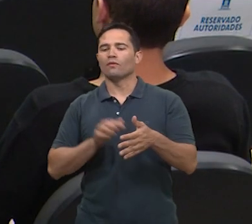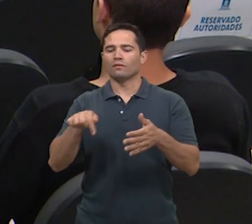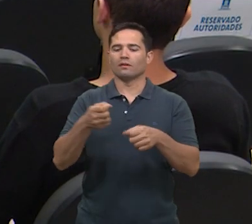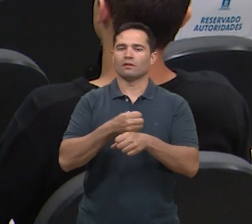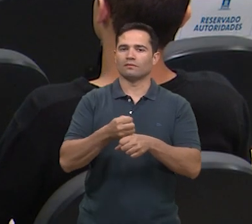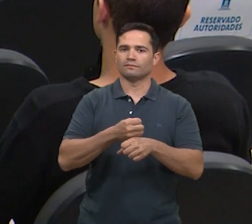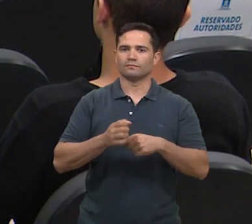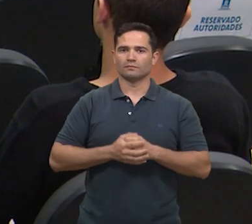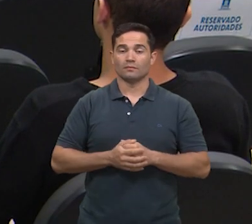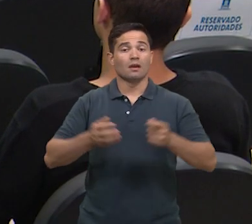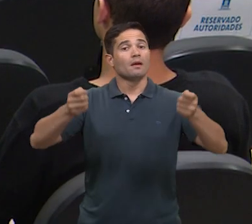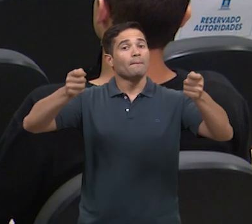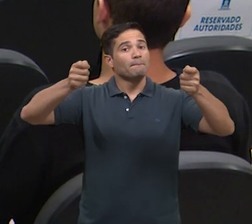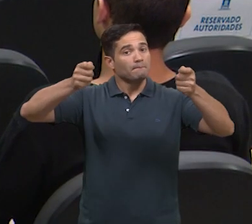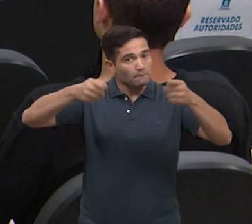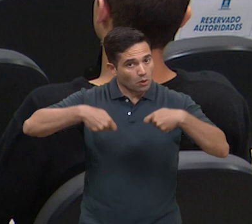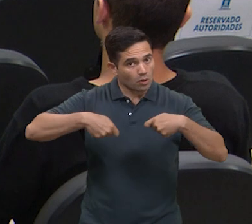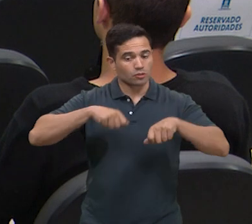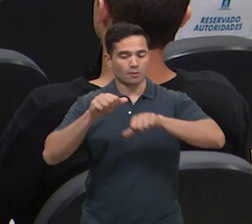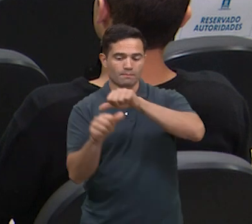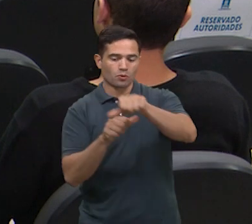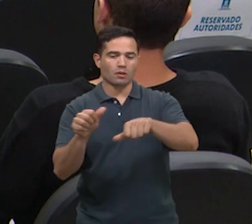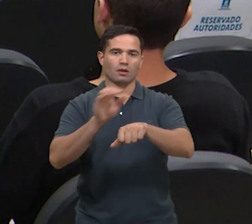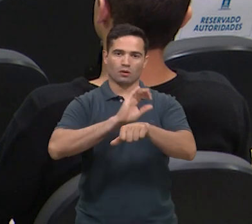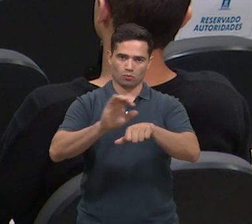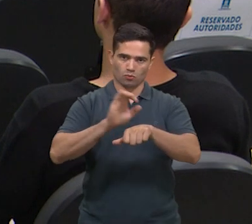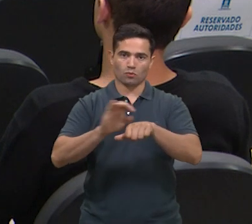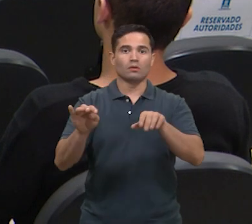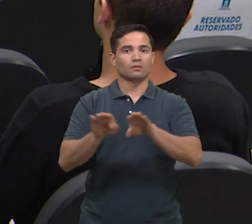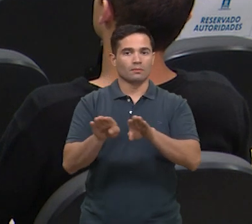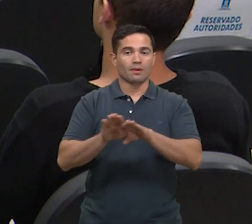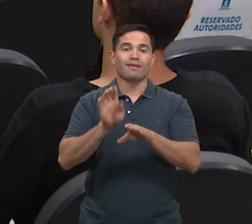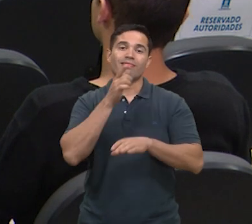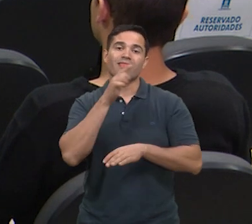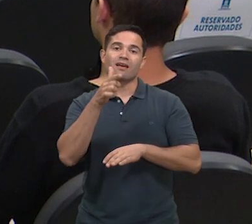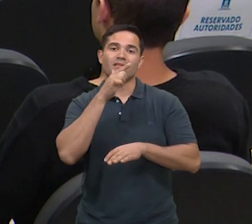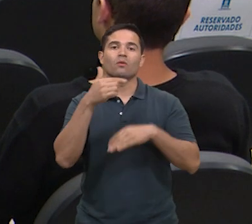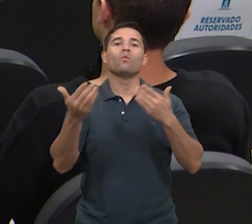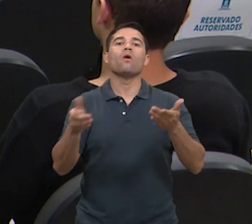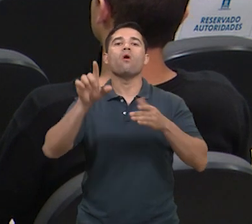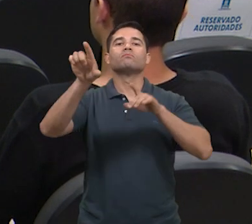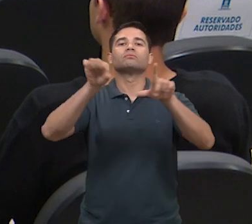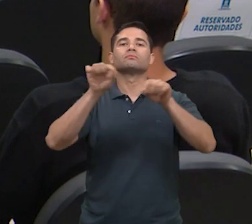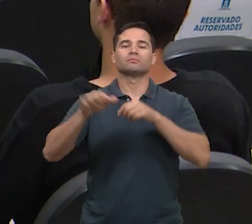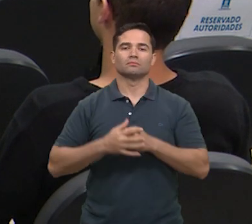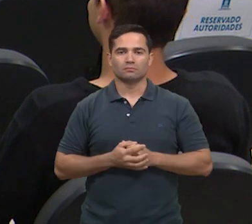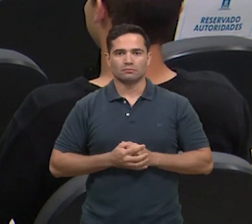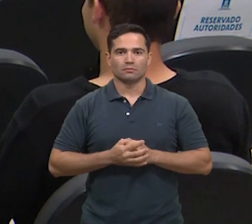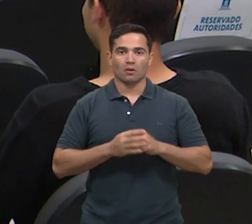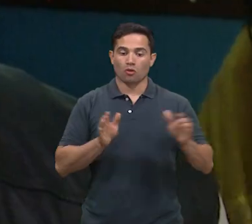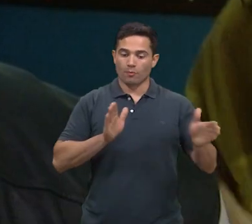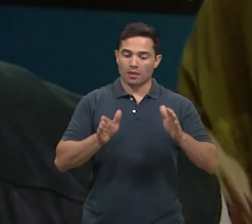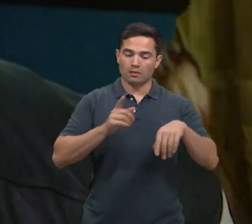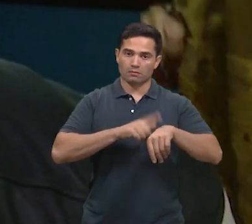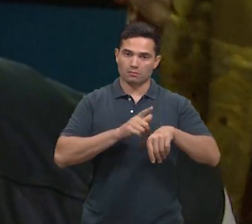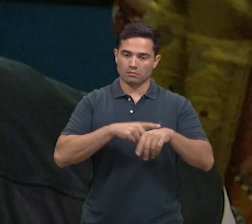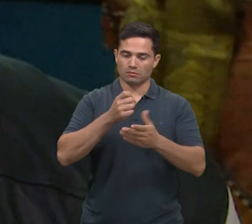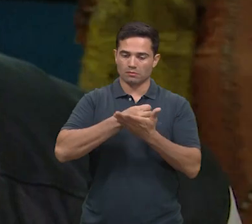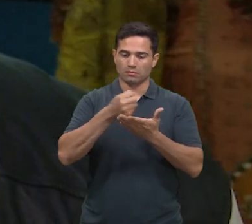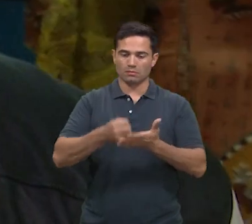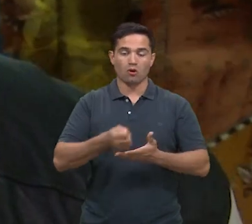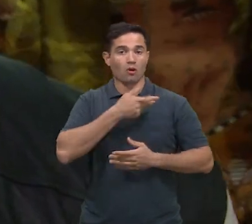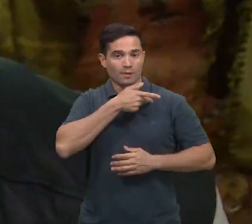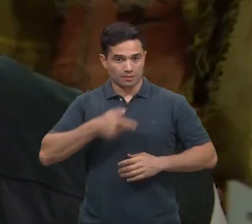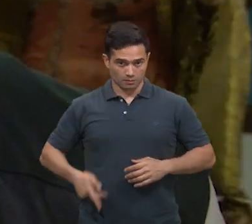é a possibilidade de alteração no curso e na língua estrangeira escolhida durante o período de inscrição para o